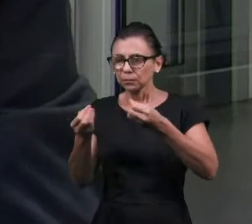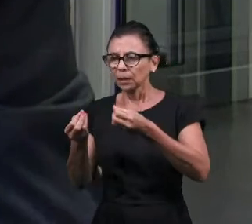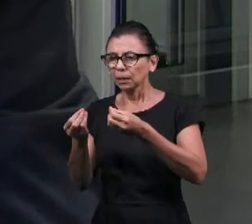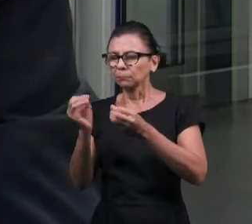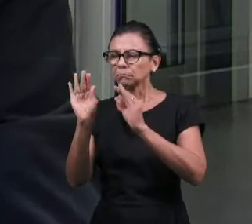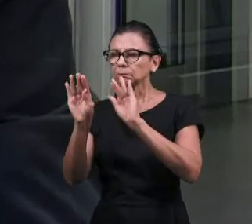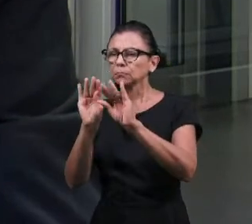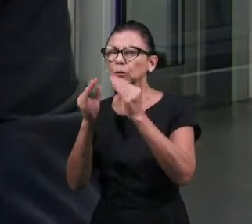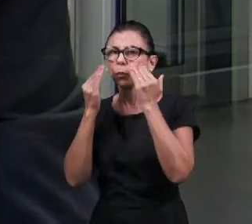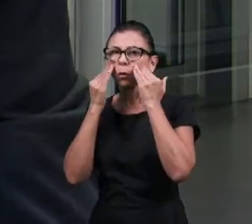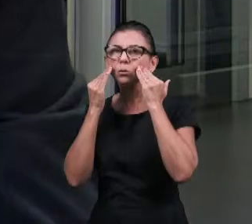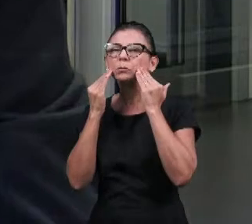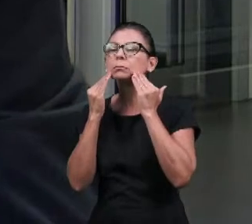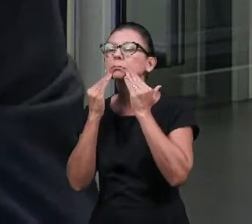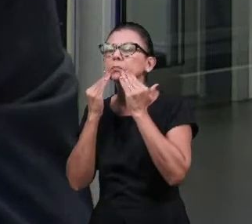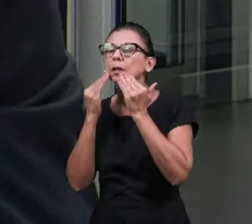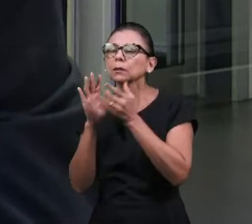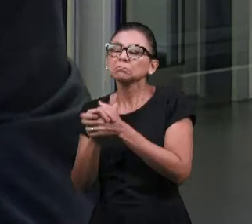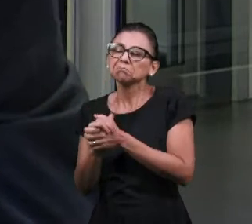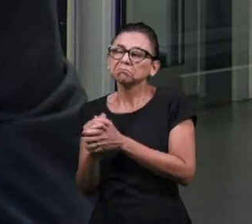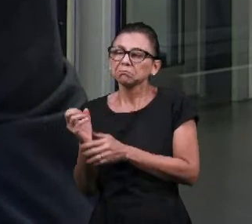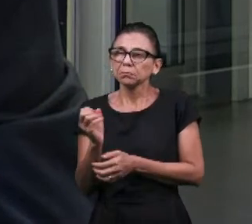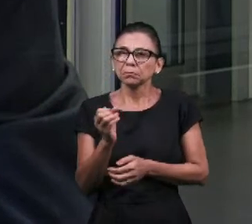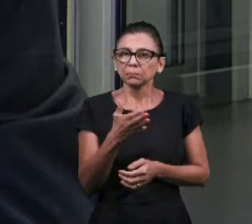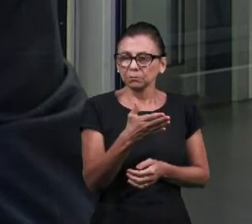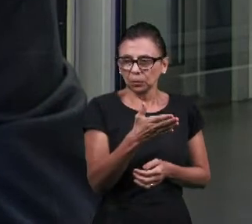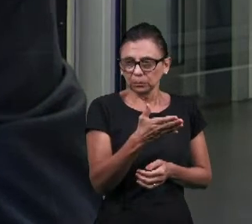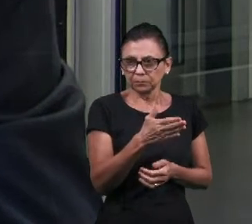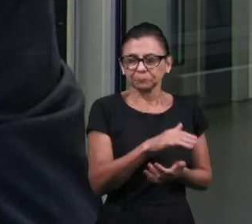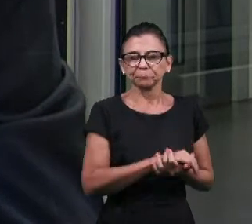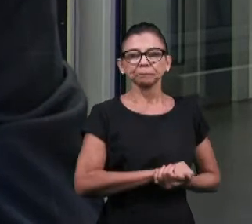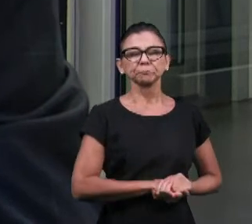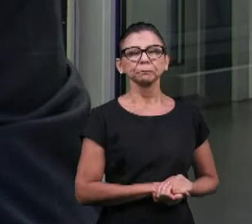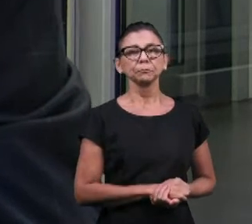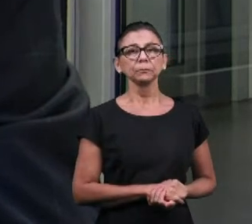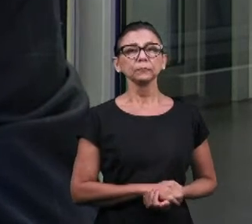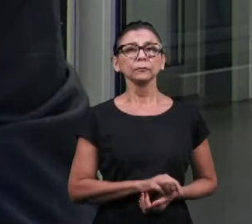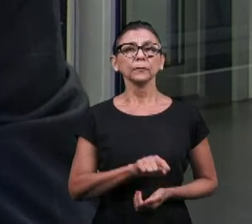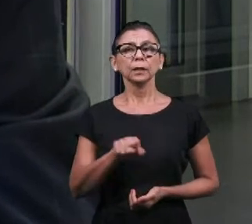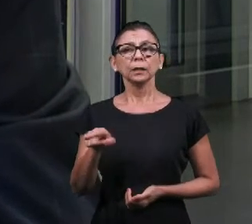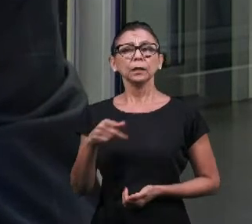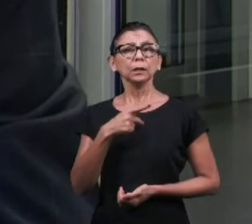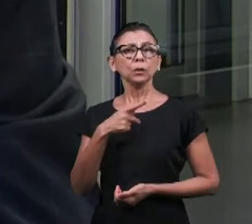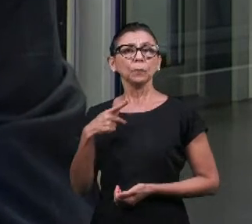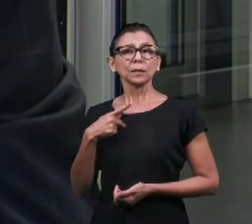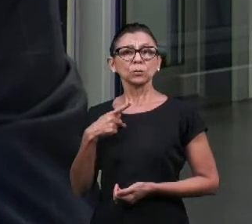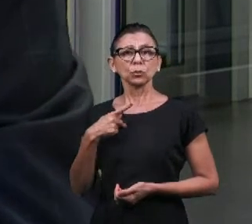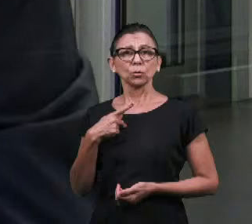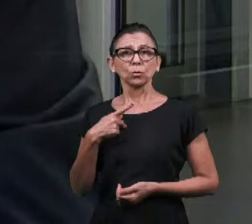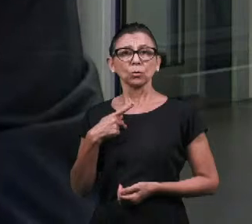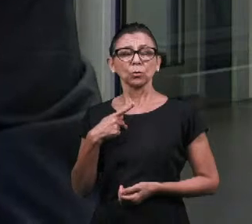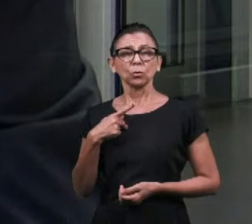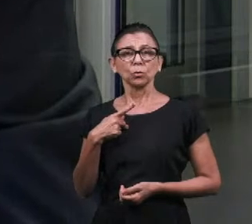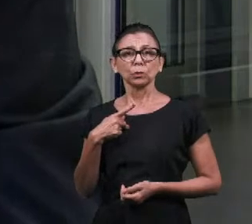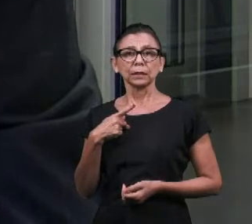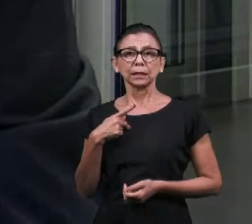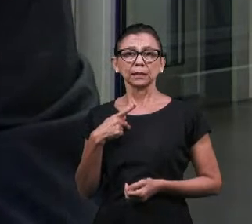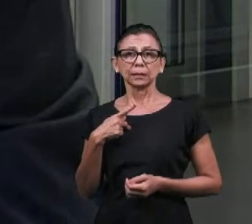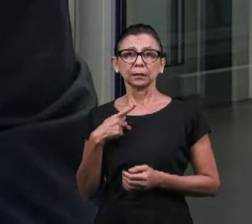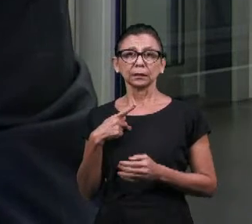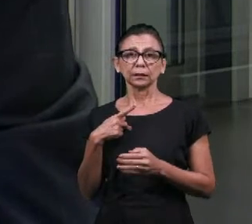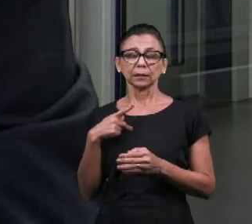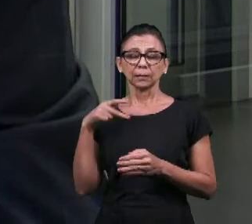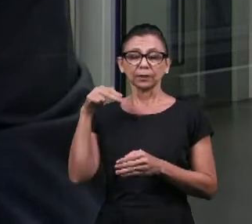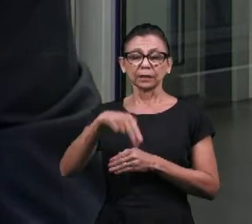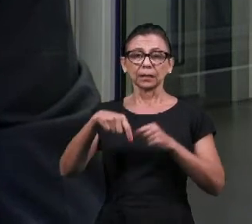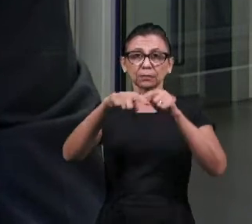saímos. Um pastor que estava ali no batismo procurou a minha mãe e falou o seguinte para